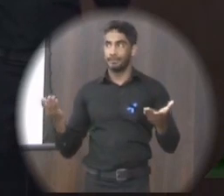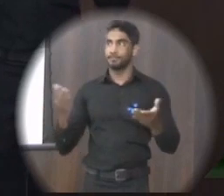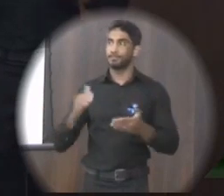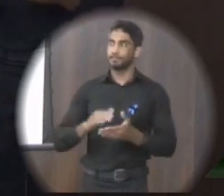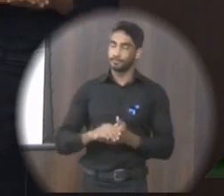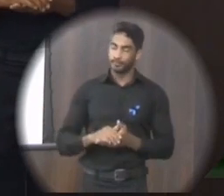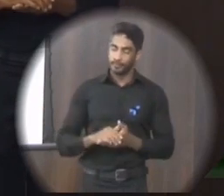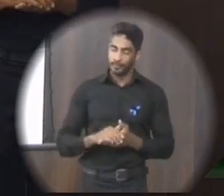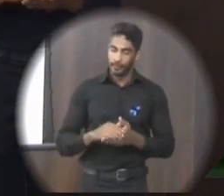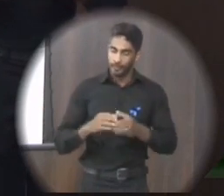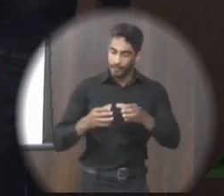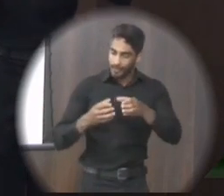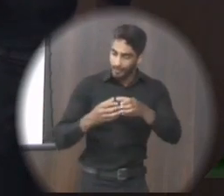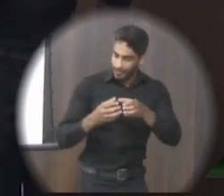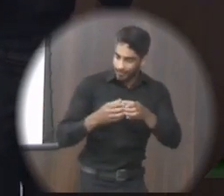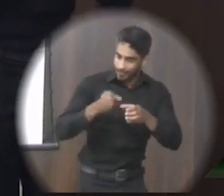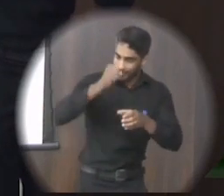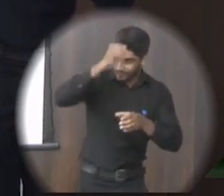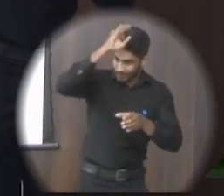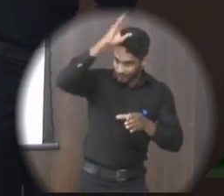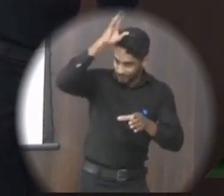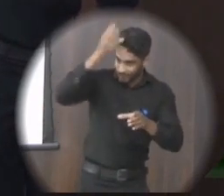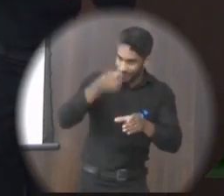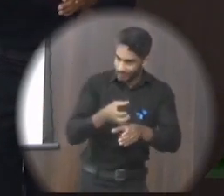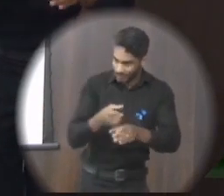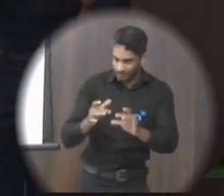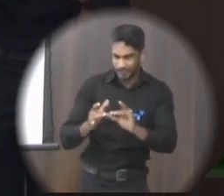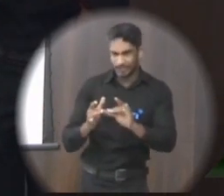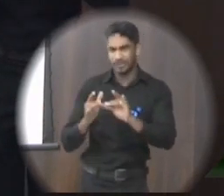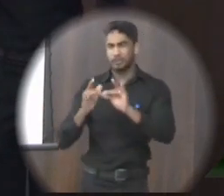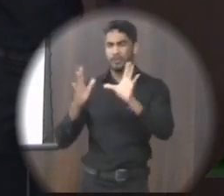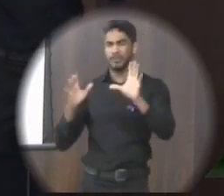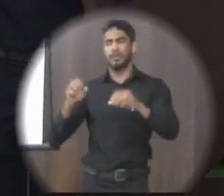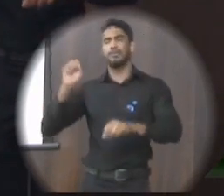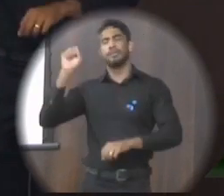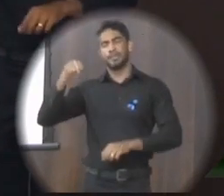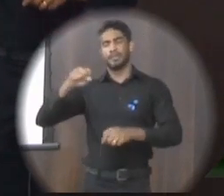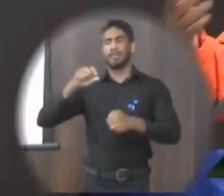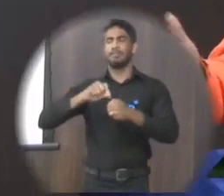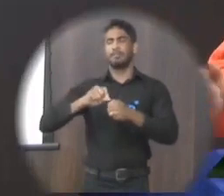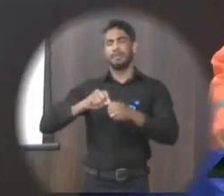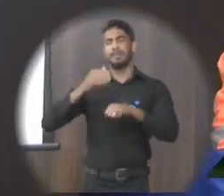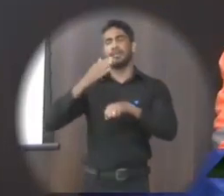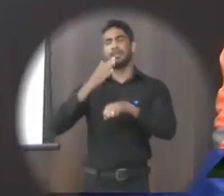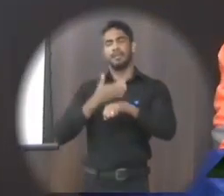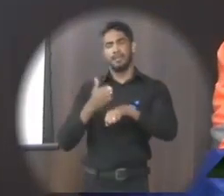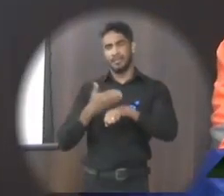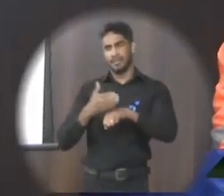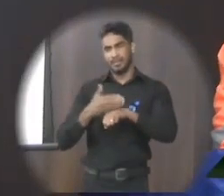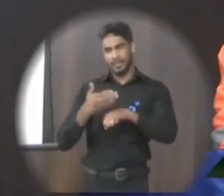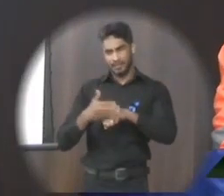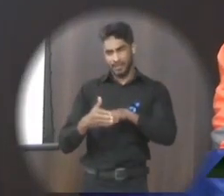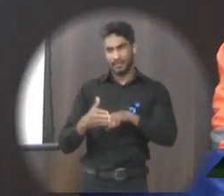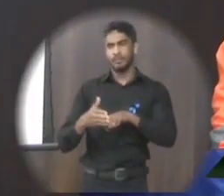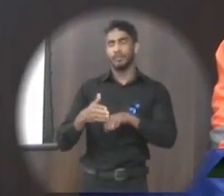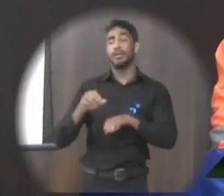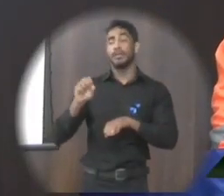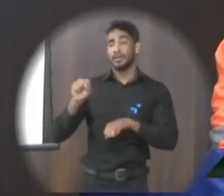o Corpo de Bombeiros, ele se coloca à disposição, sim, para realizar esse treinamento, formar